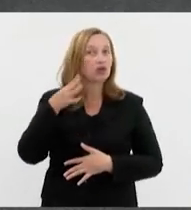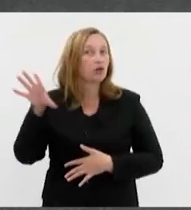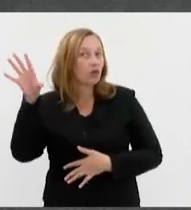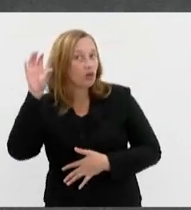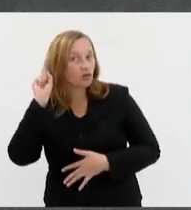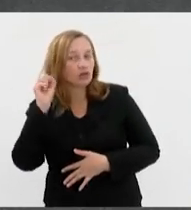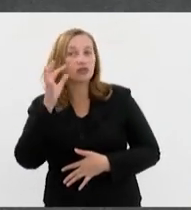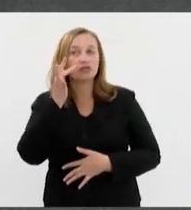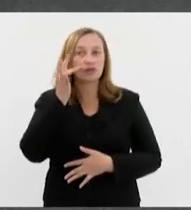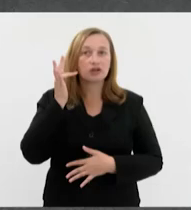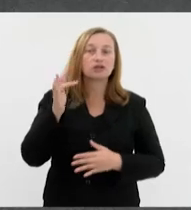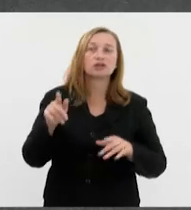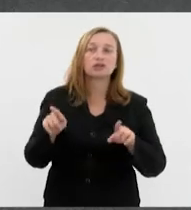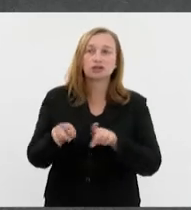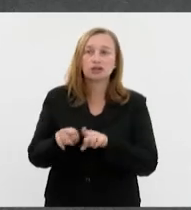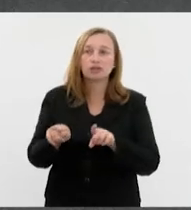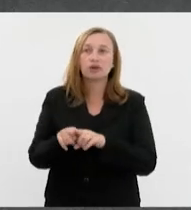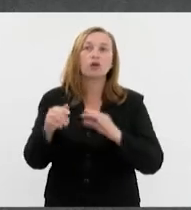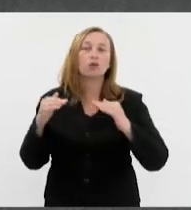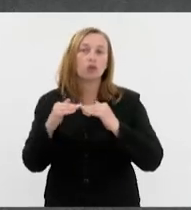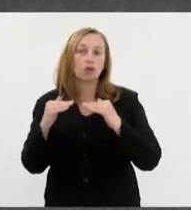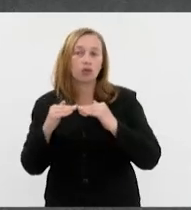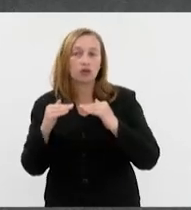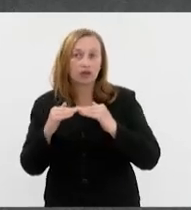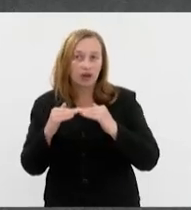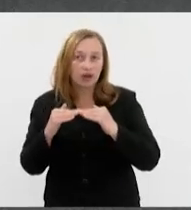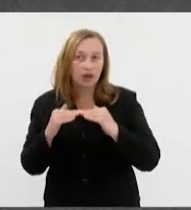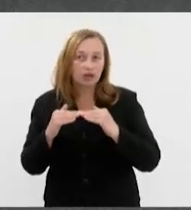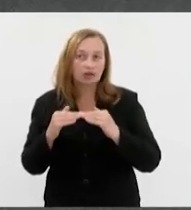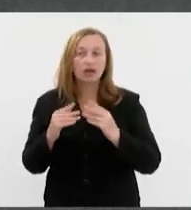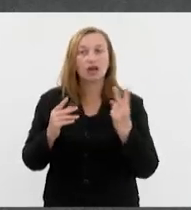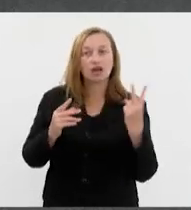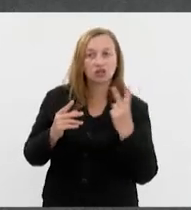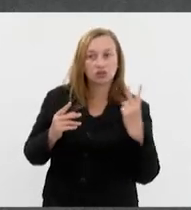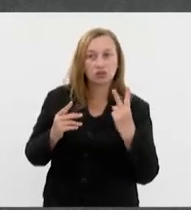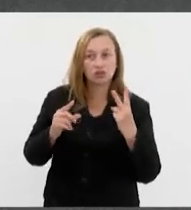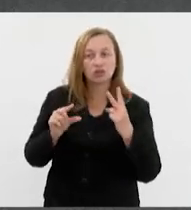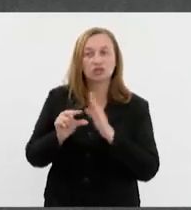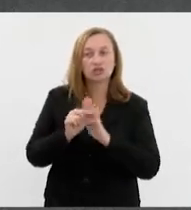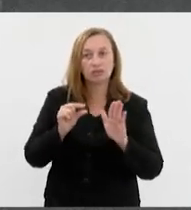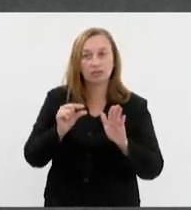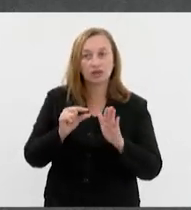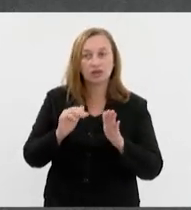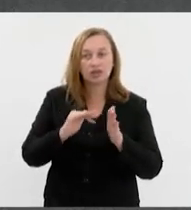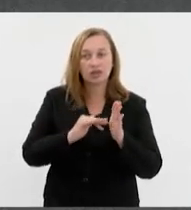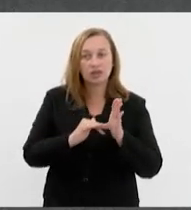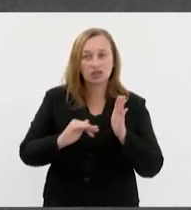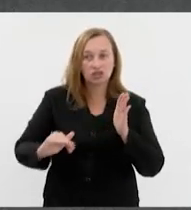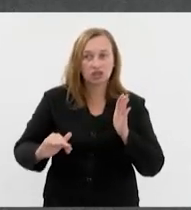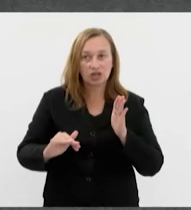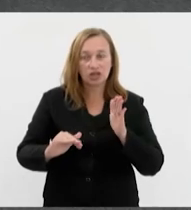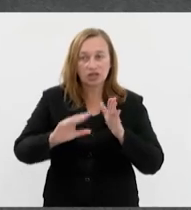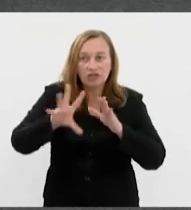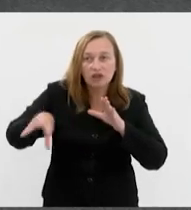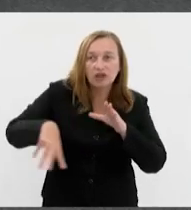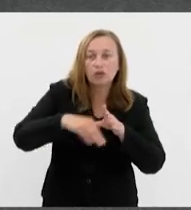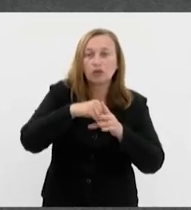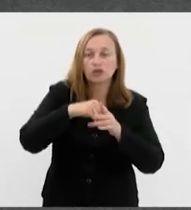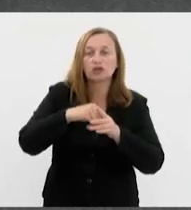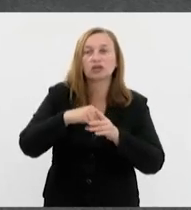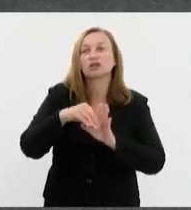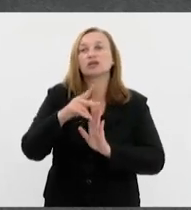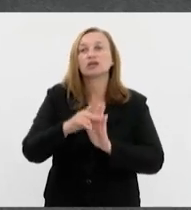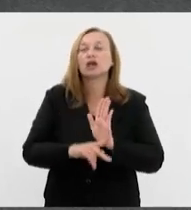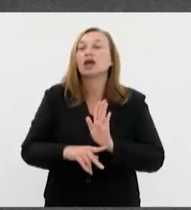também concordar, né, tem que, as duas emendas deixam de existir na medida que foram incorporadas. Então,